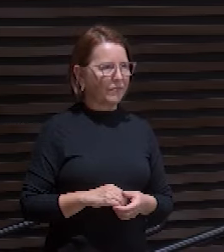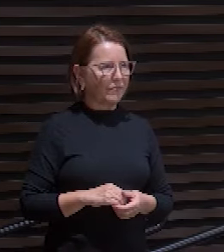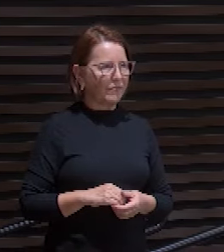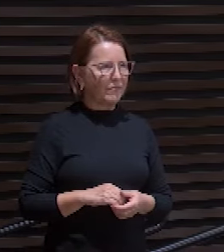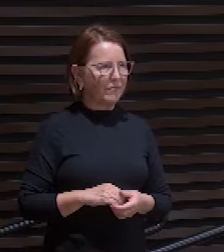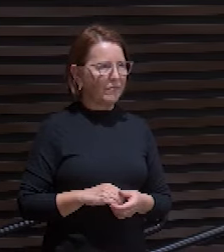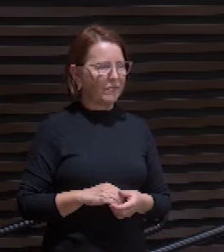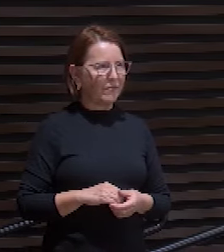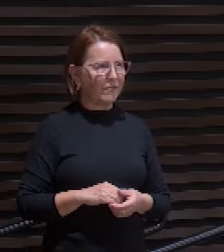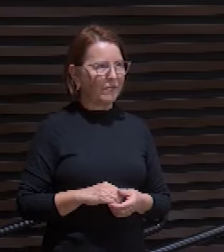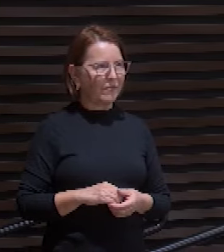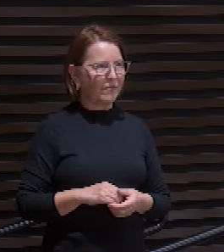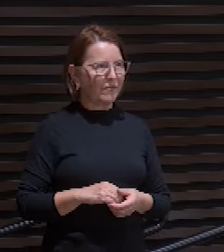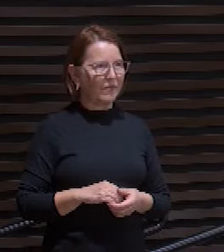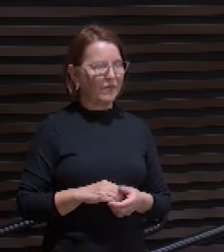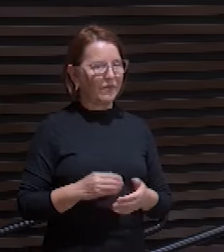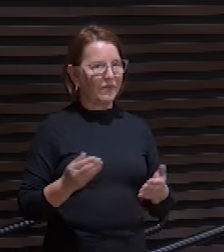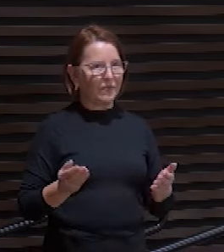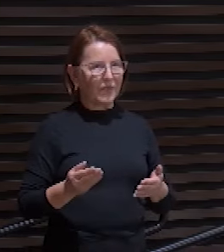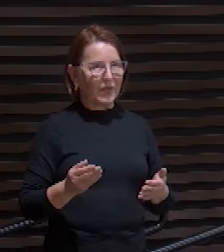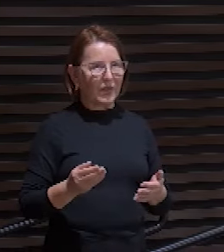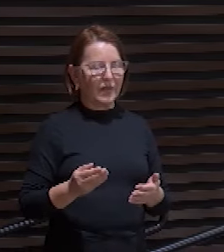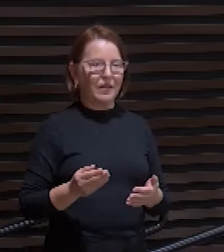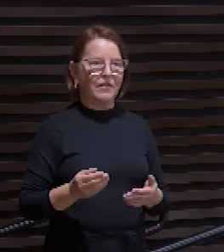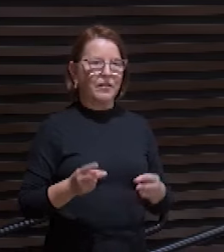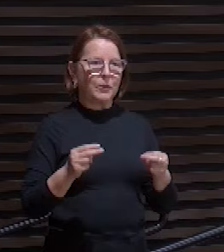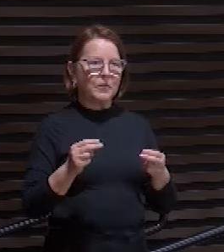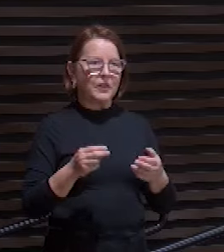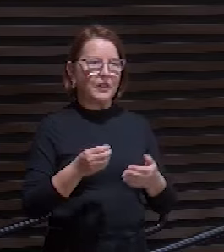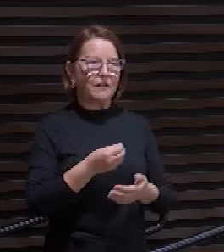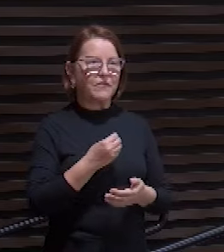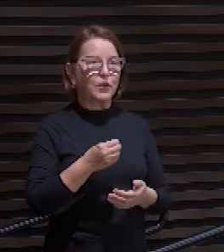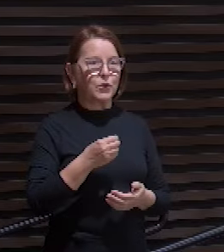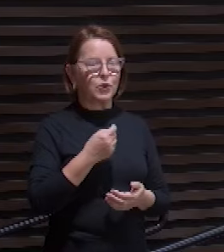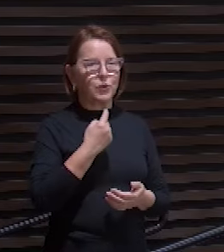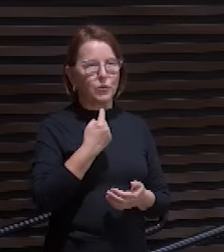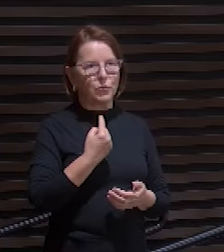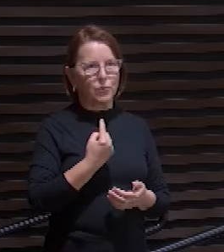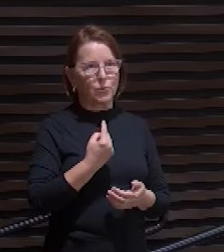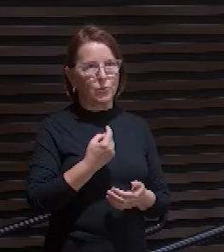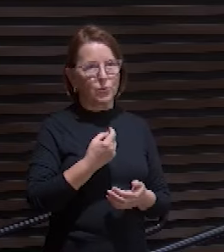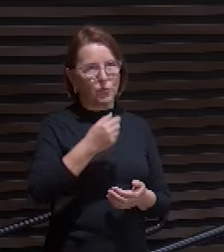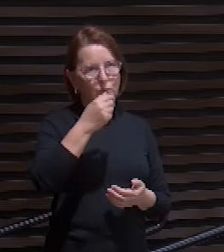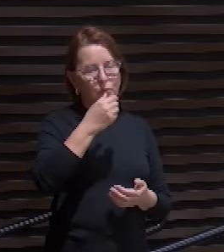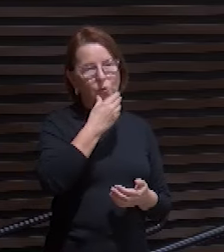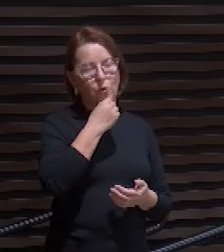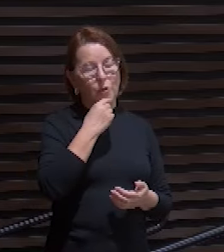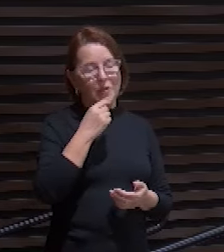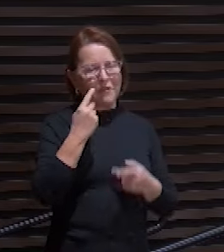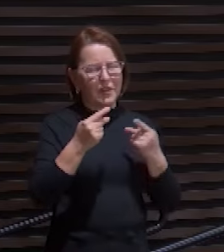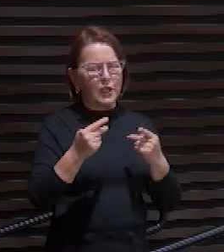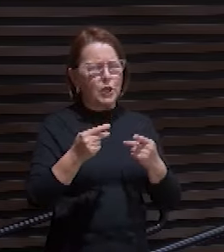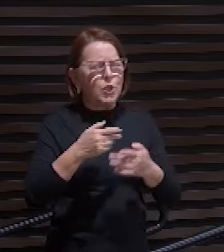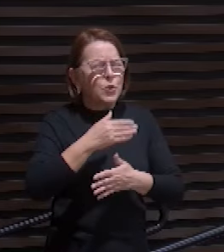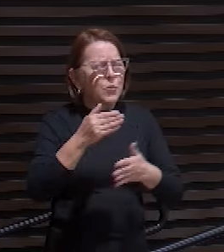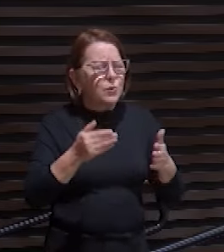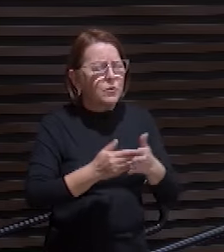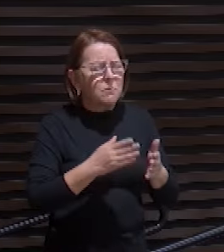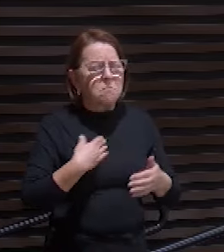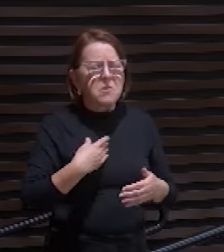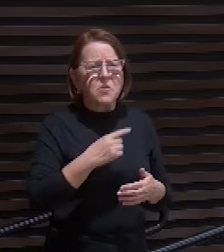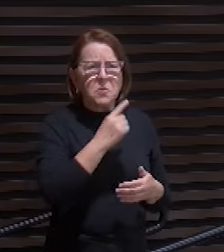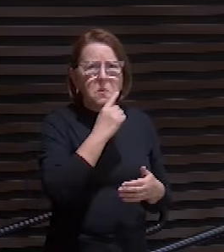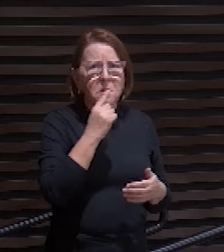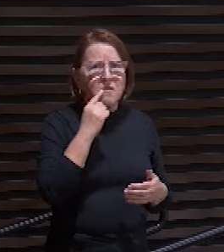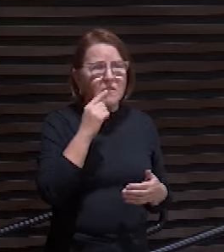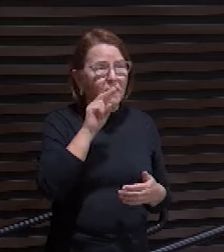Nós vamos ver hoje na vida de um homem que ele disse assim, tudo que os meus olhos viram, presta atenção, tudo que os meus olhos